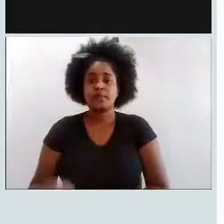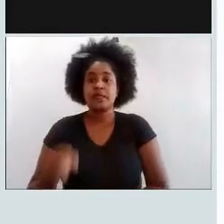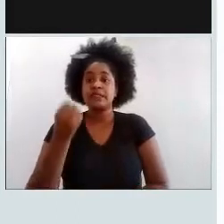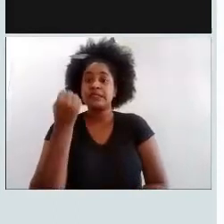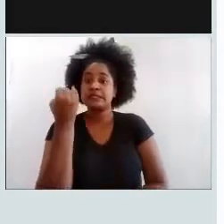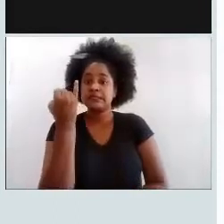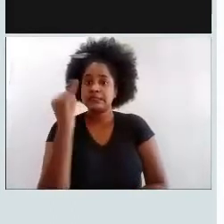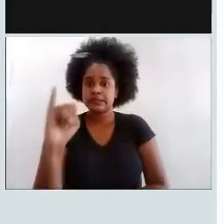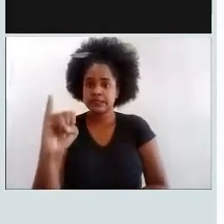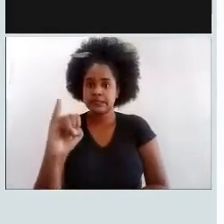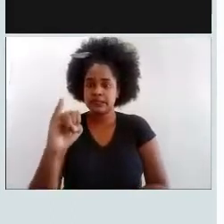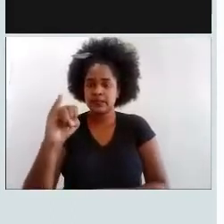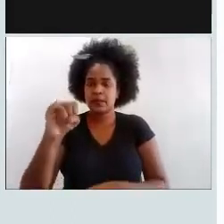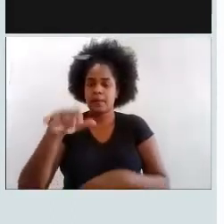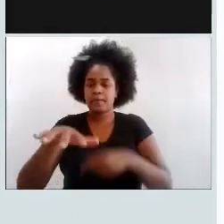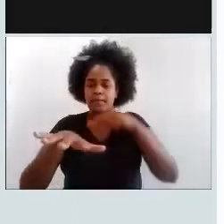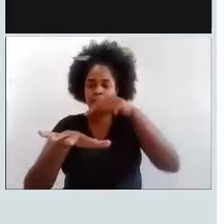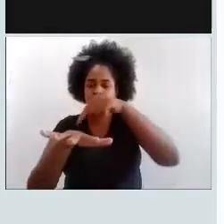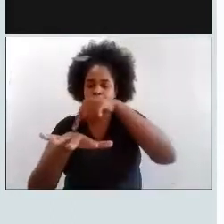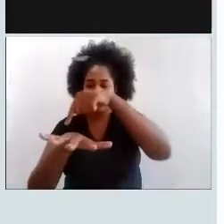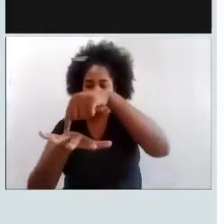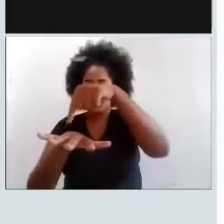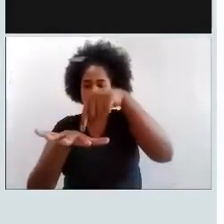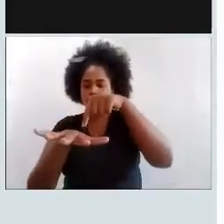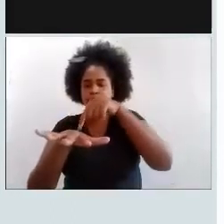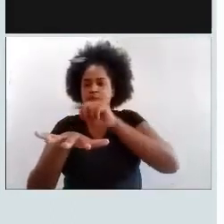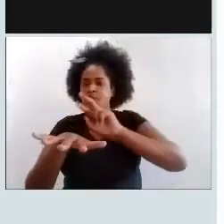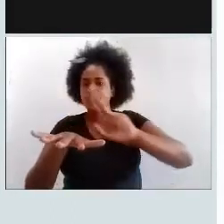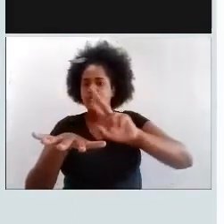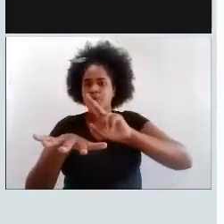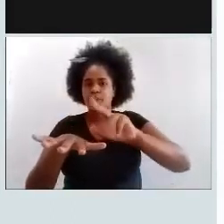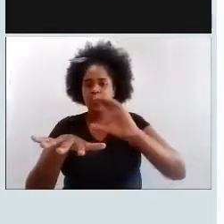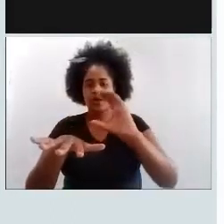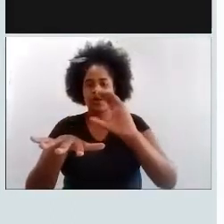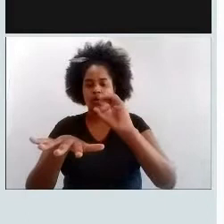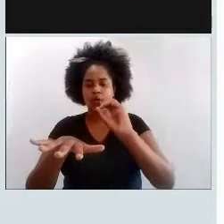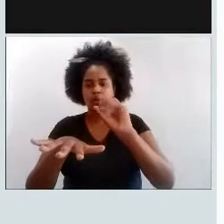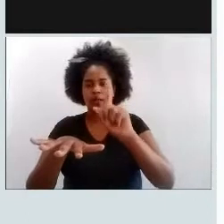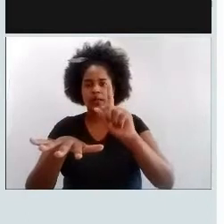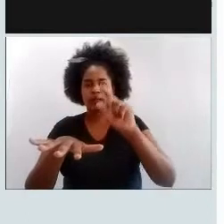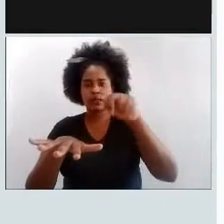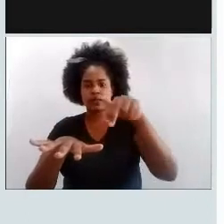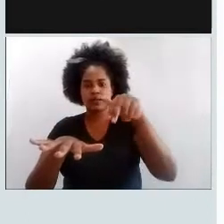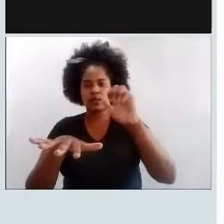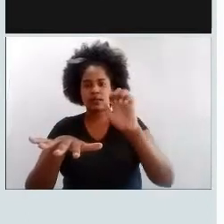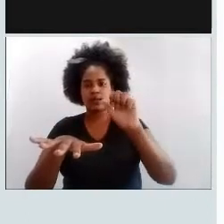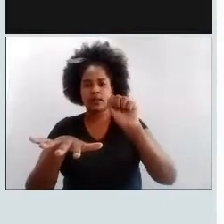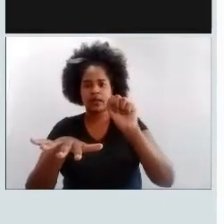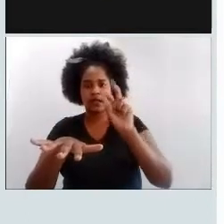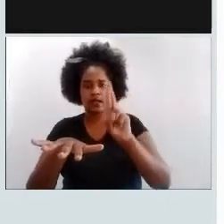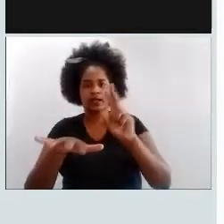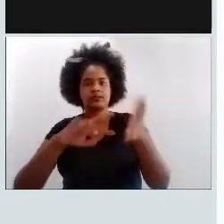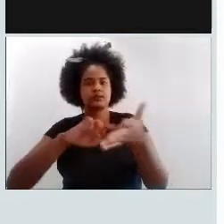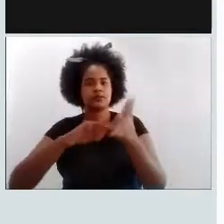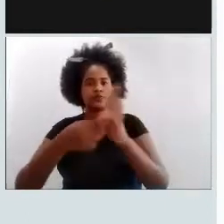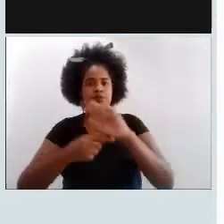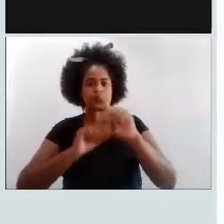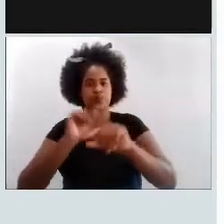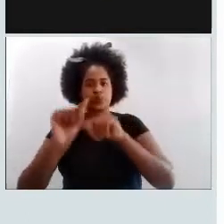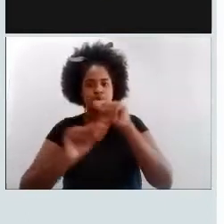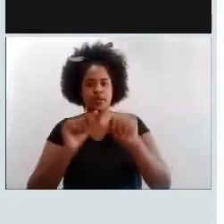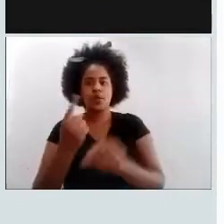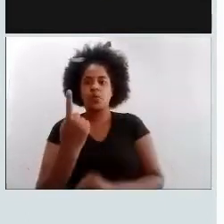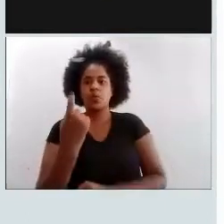colineares, eles estão contidos em um plano, ok?